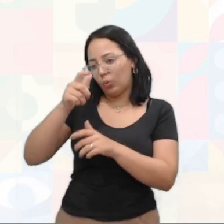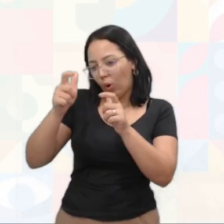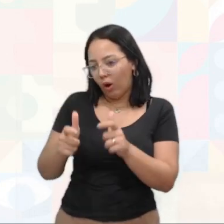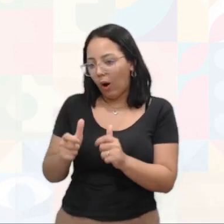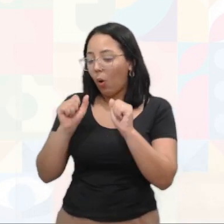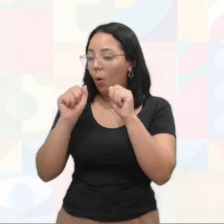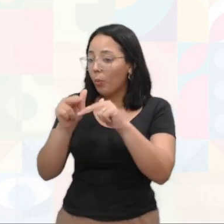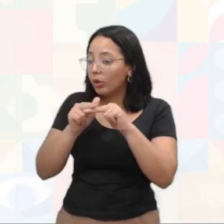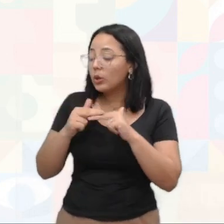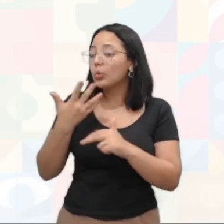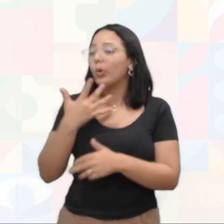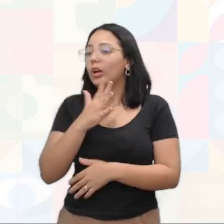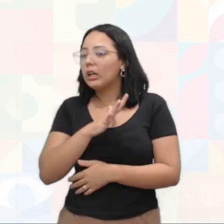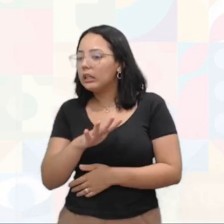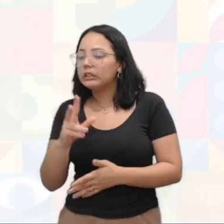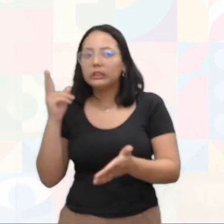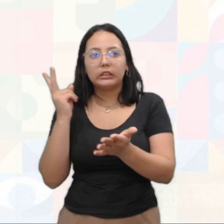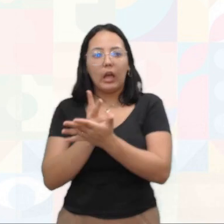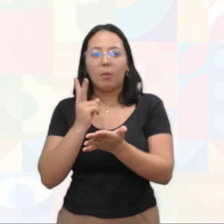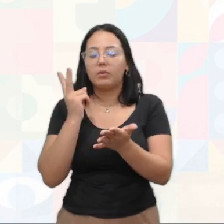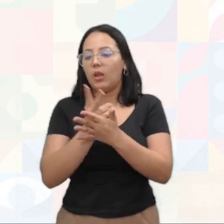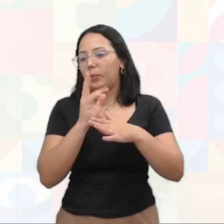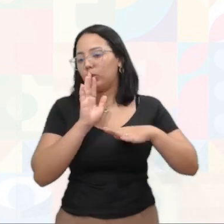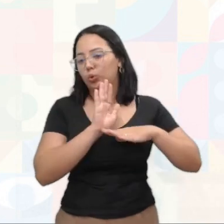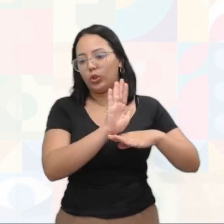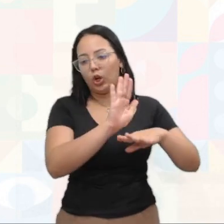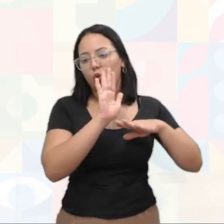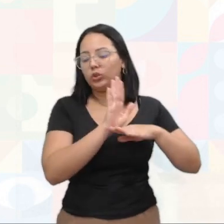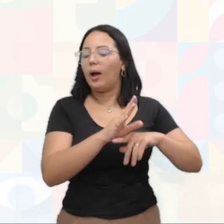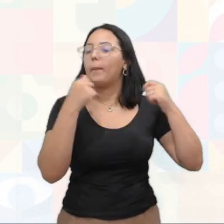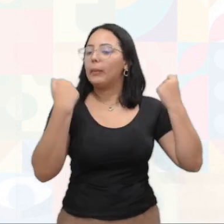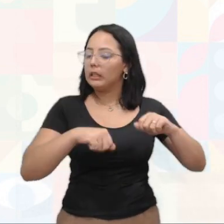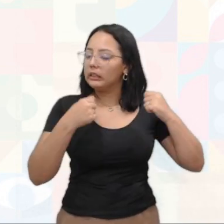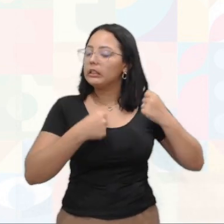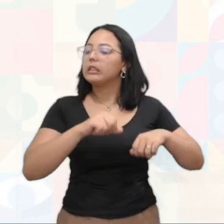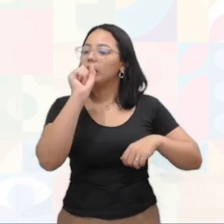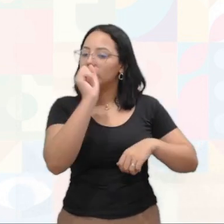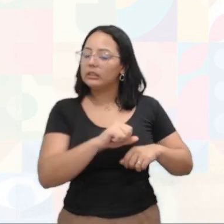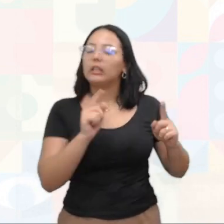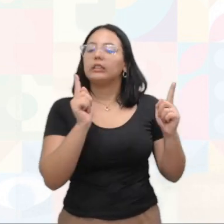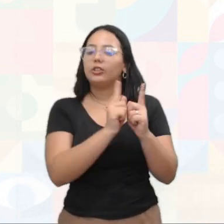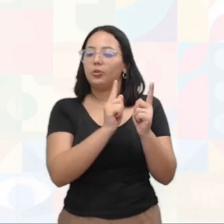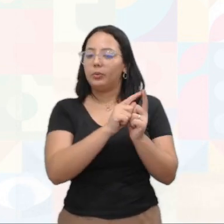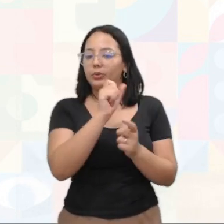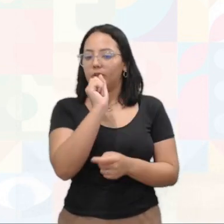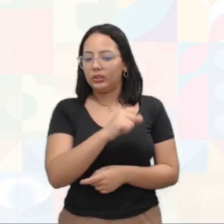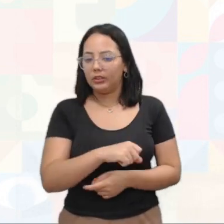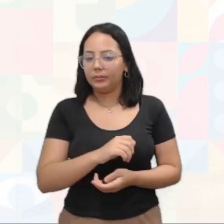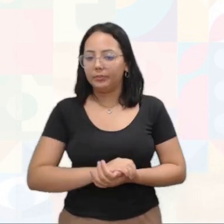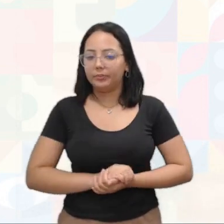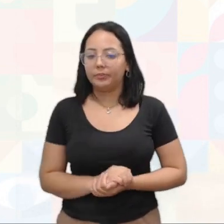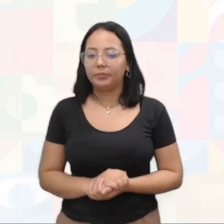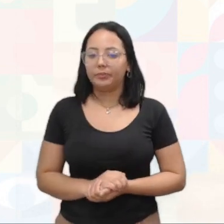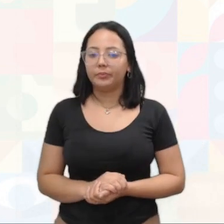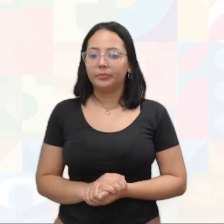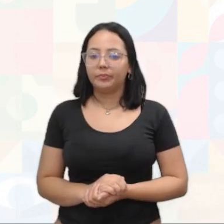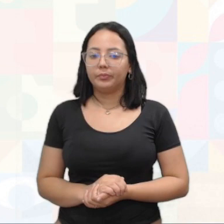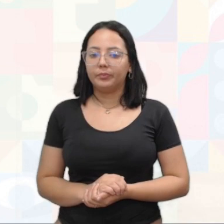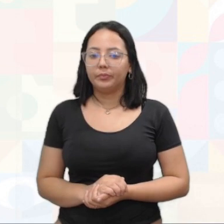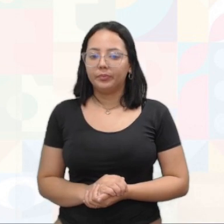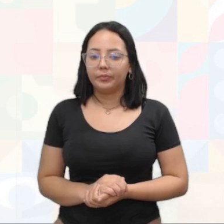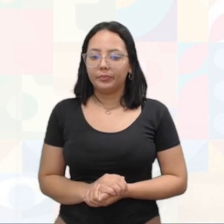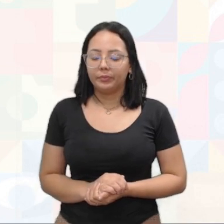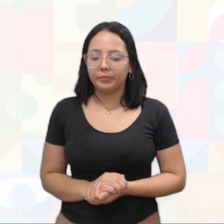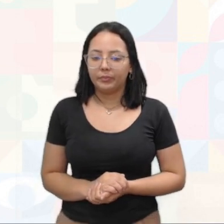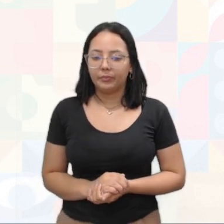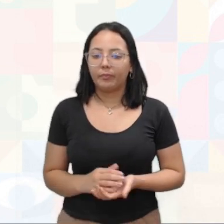isso, criança não pode de jeito nenhum não ter nenhum atendimento, ela precisa ser atendida. E agora,